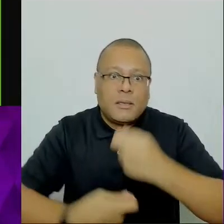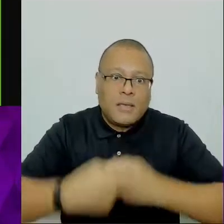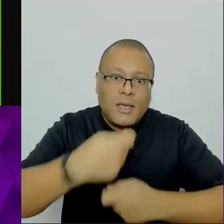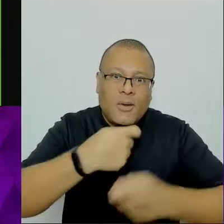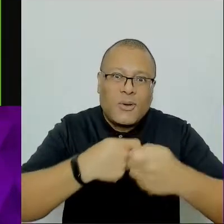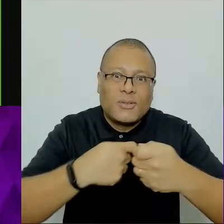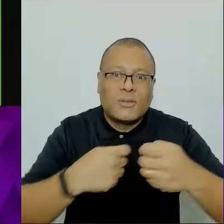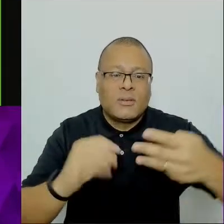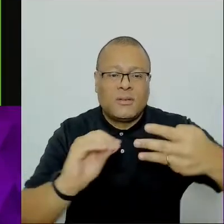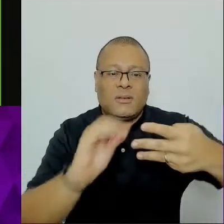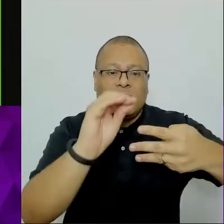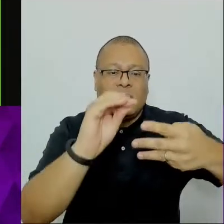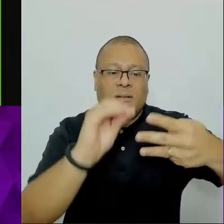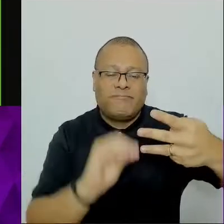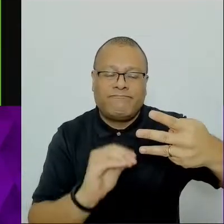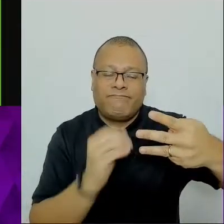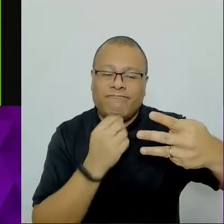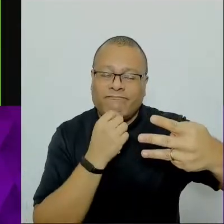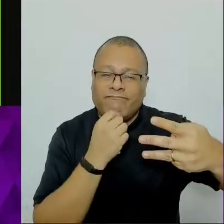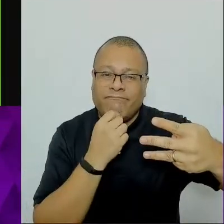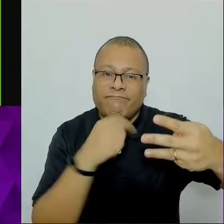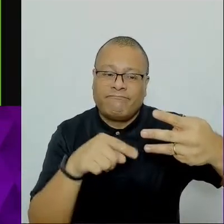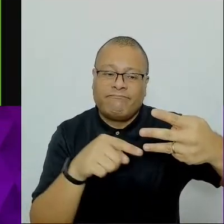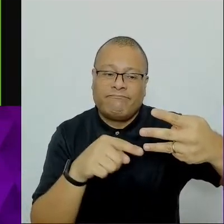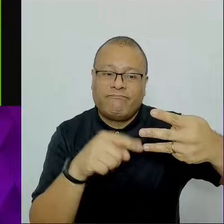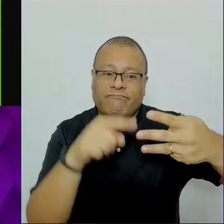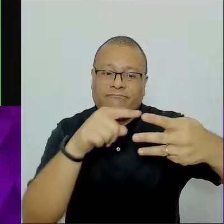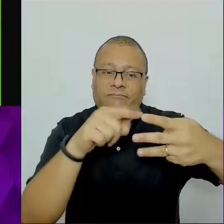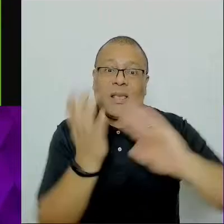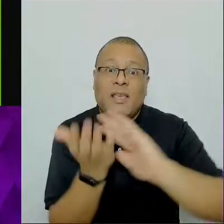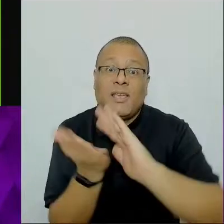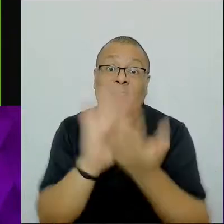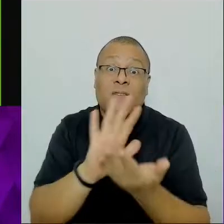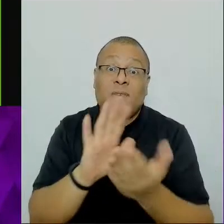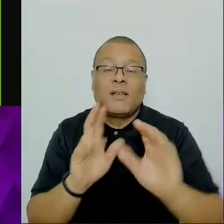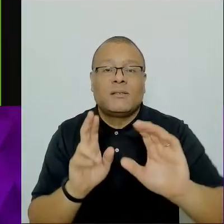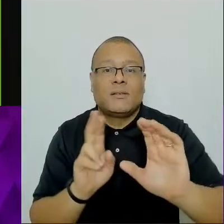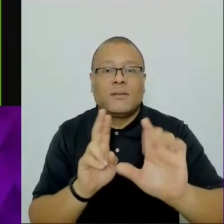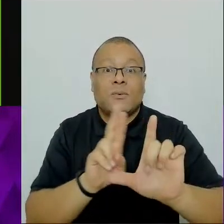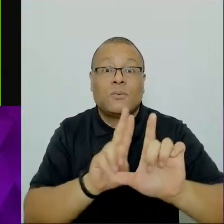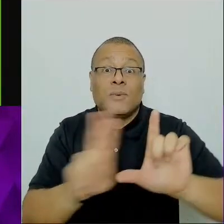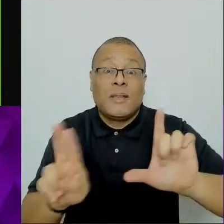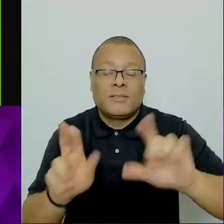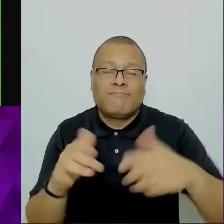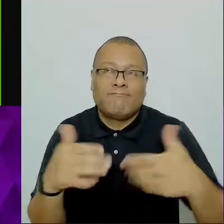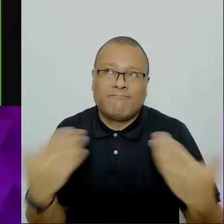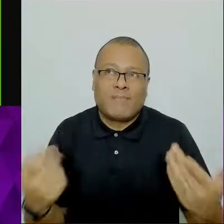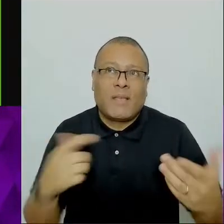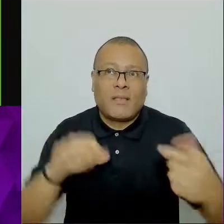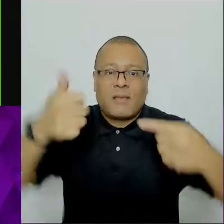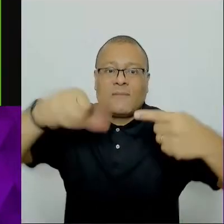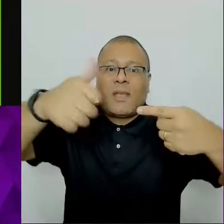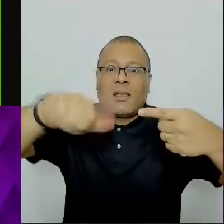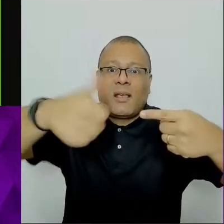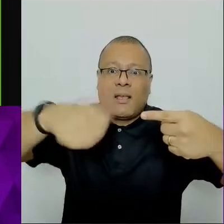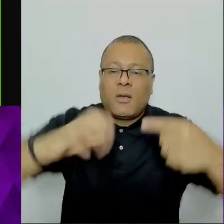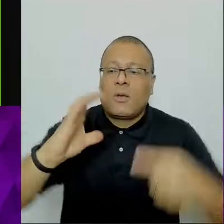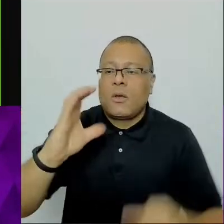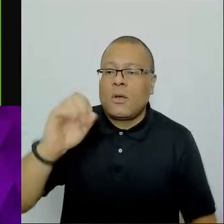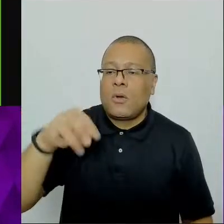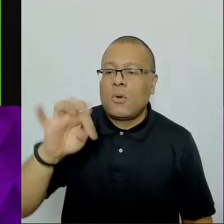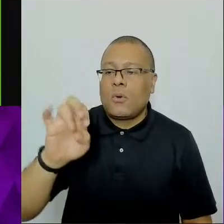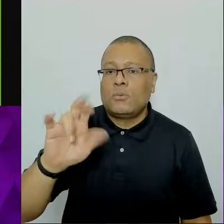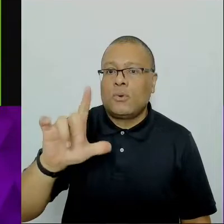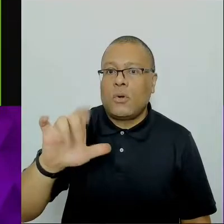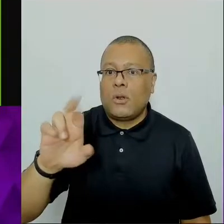deveriam, como por exemplo ali na camada de interface com o usuário, né? Ter várias verificações no controller. Ou até